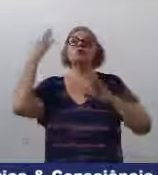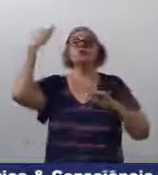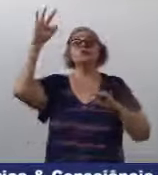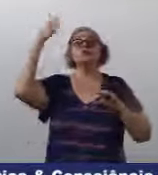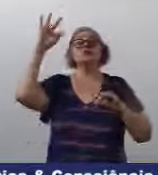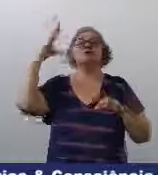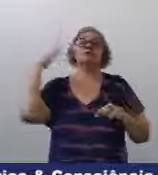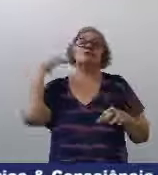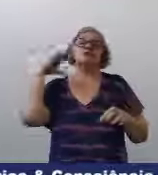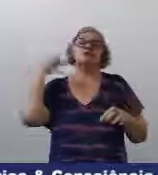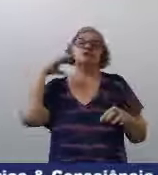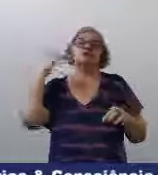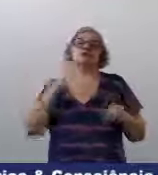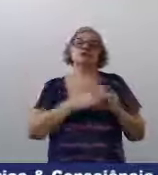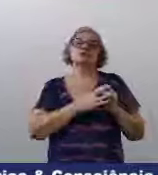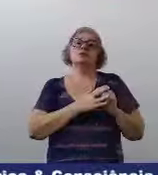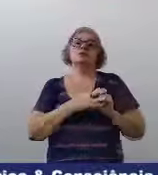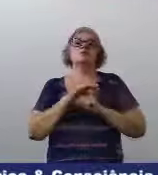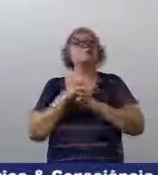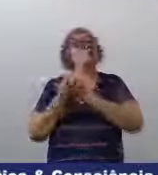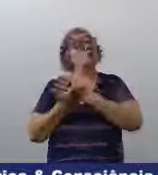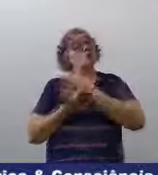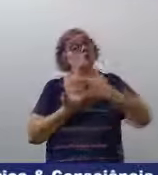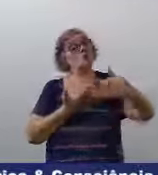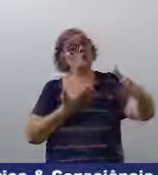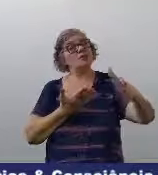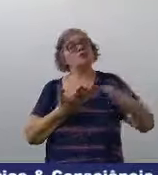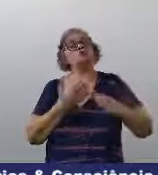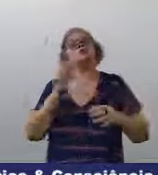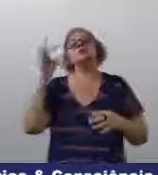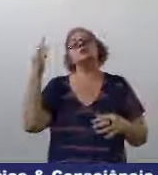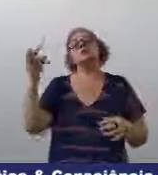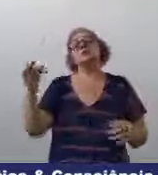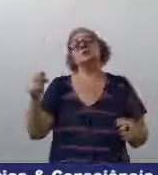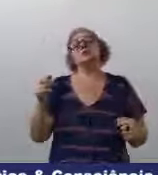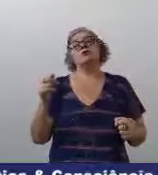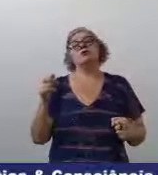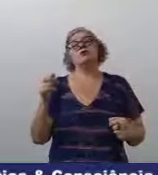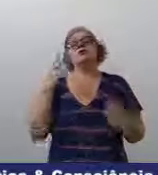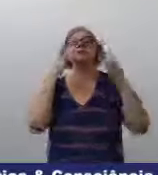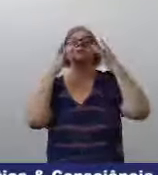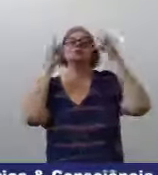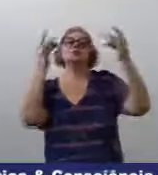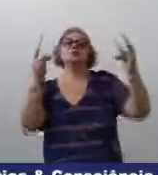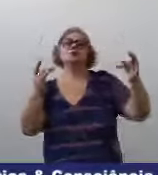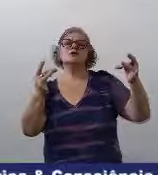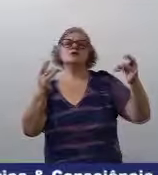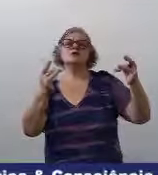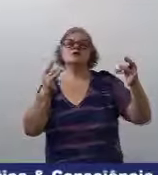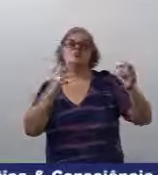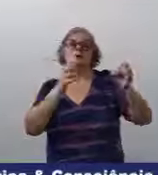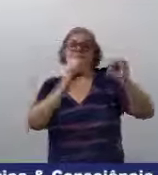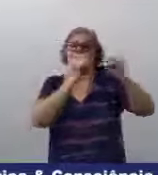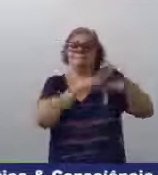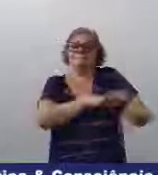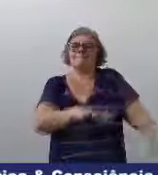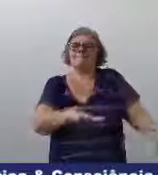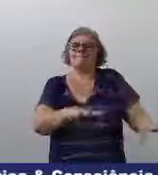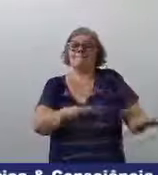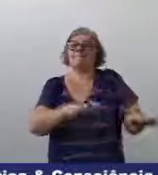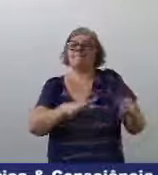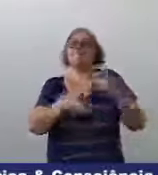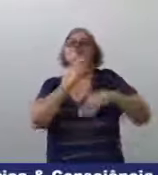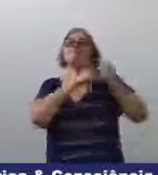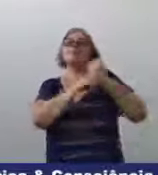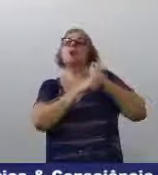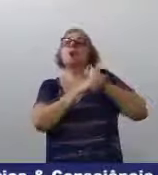no campo da filosofia da ciência. Há então uma abertura muito importante para esses fenômenos e algumas observações